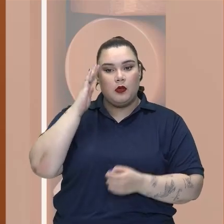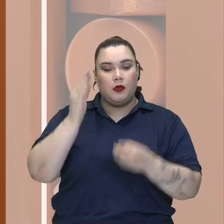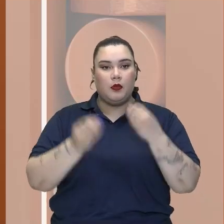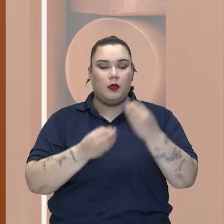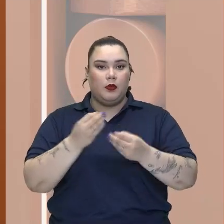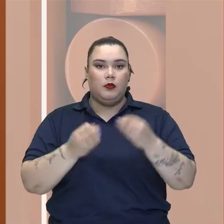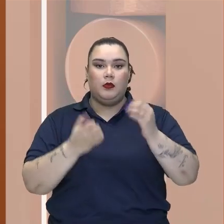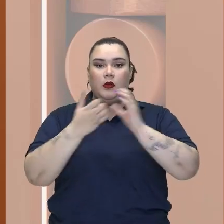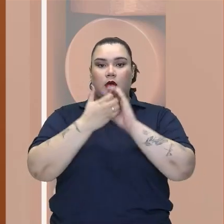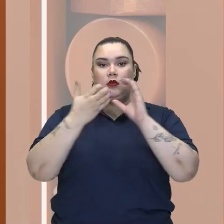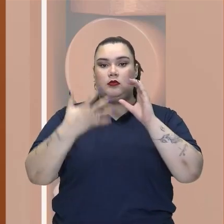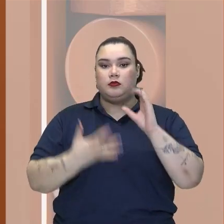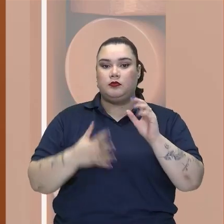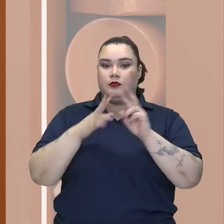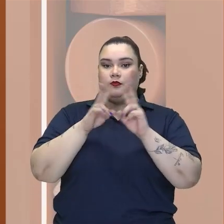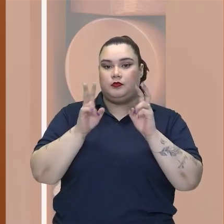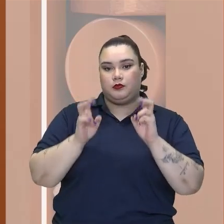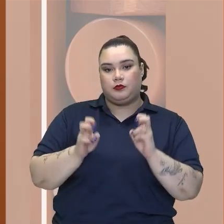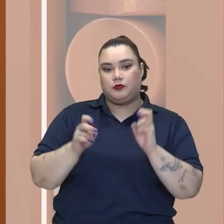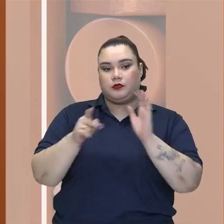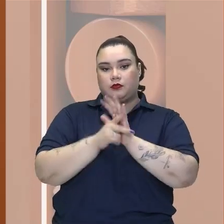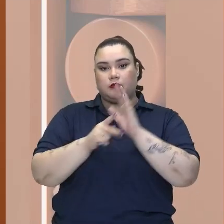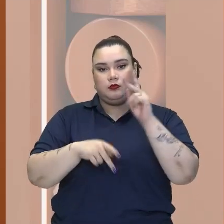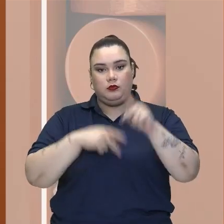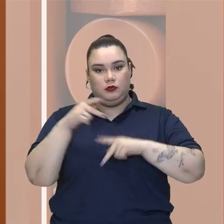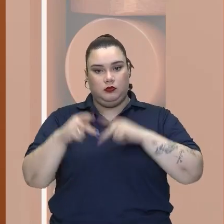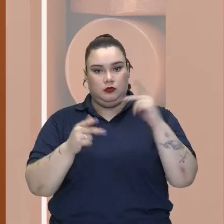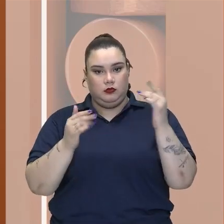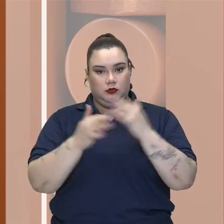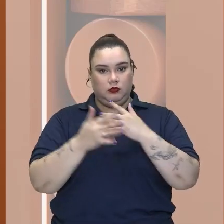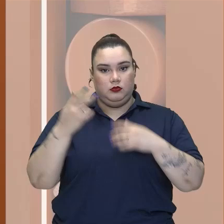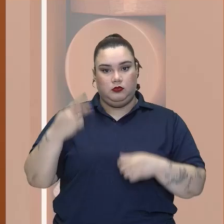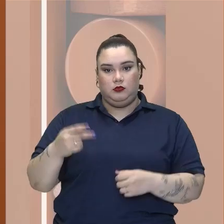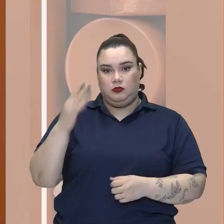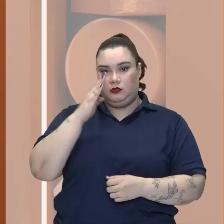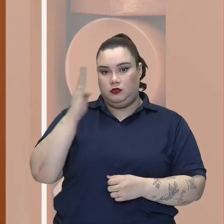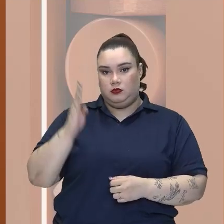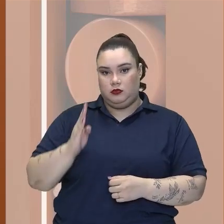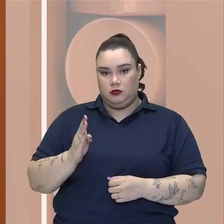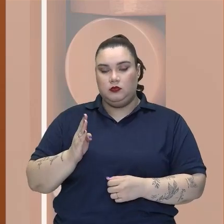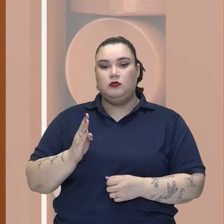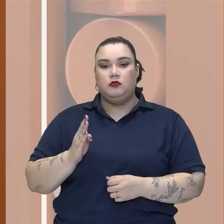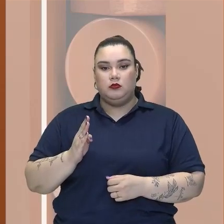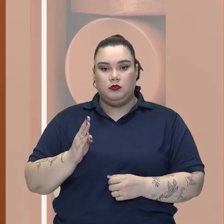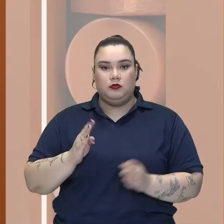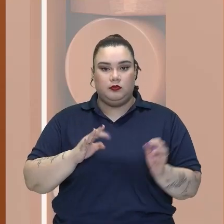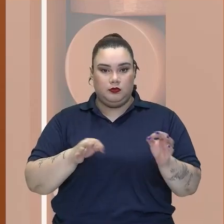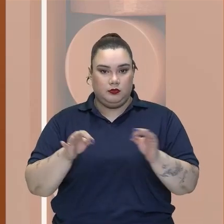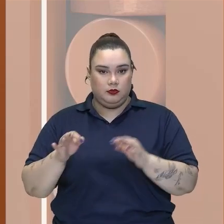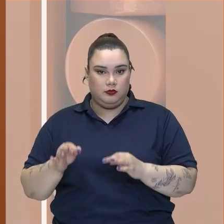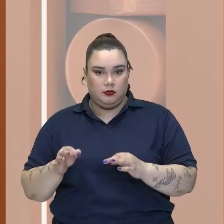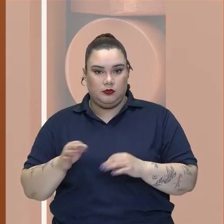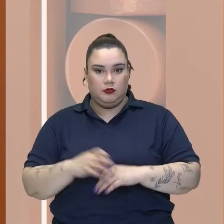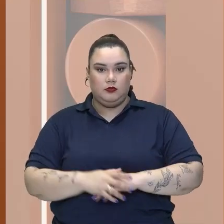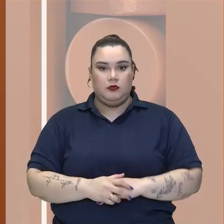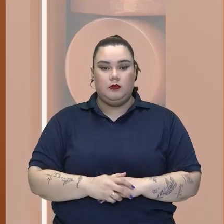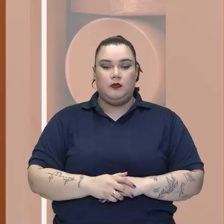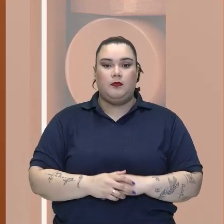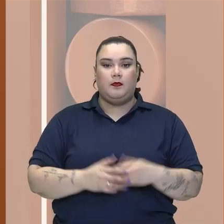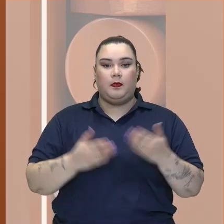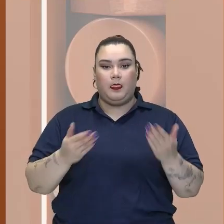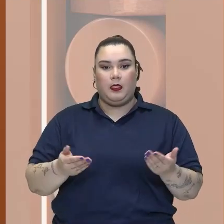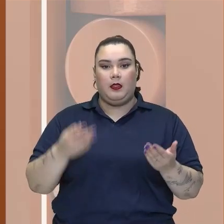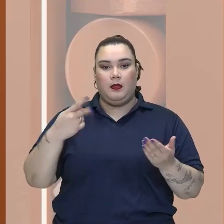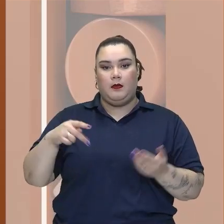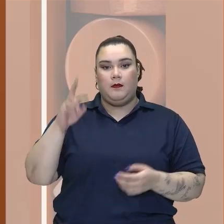as características da população urbana no Brasil, sobre as características da urbanização